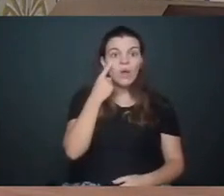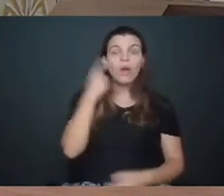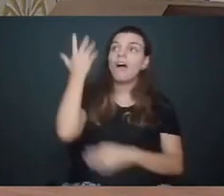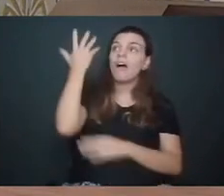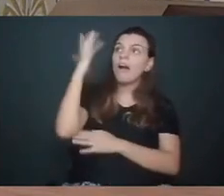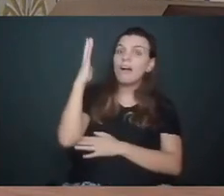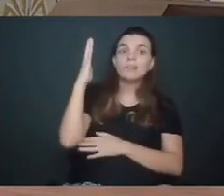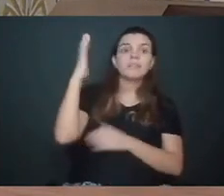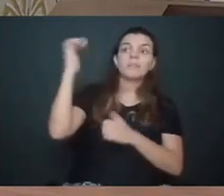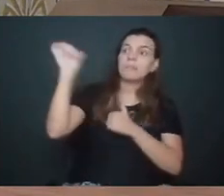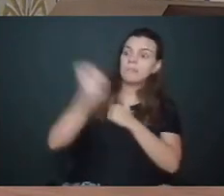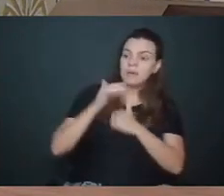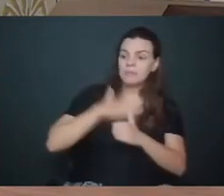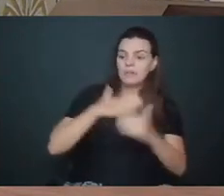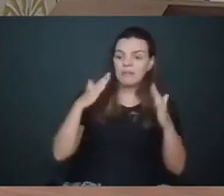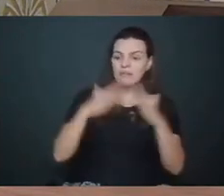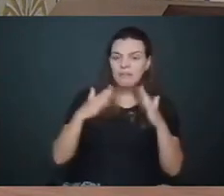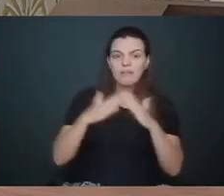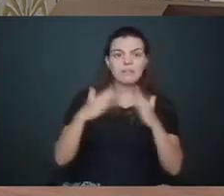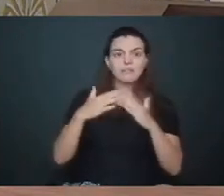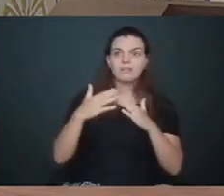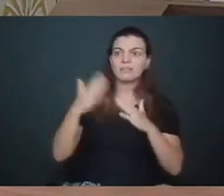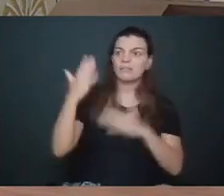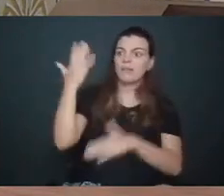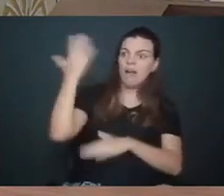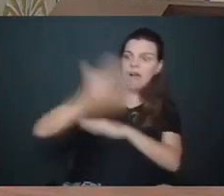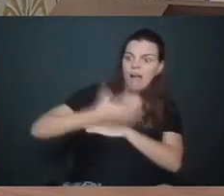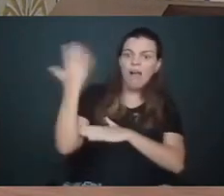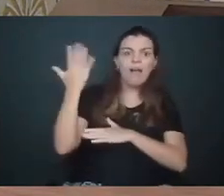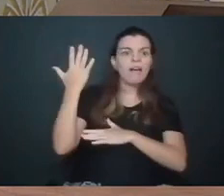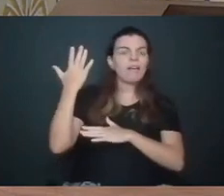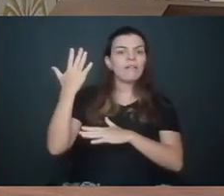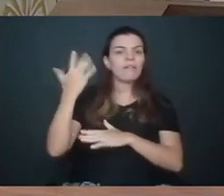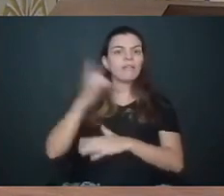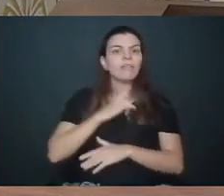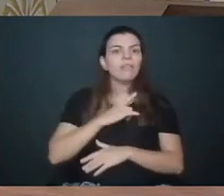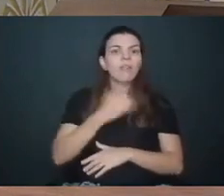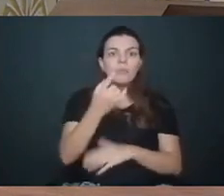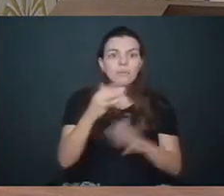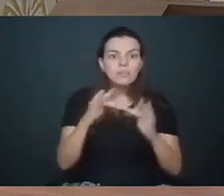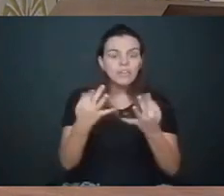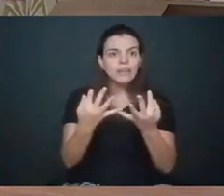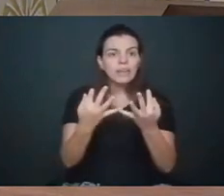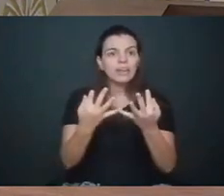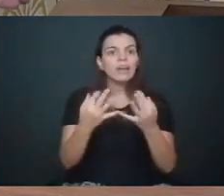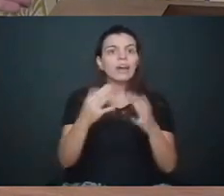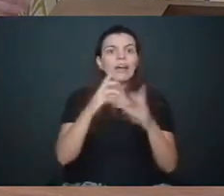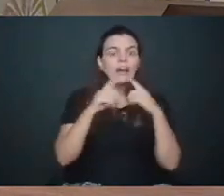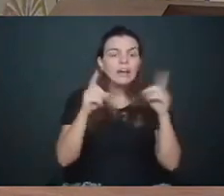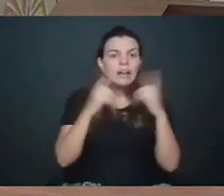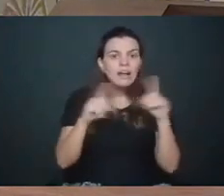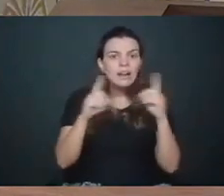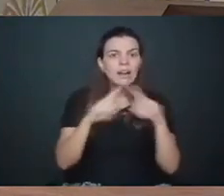casa. Gente, eu tenho uma família aí que reclama, que é um estresse. Deu um ventinho, uma chuva, um estresse,